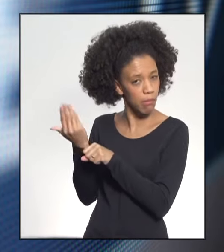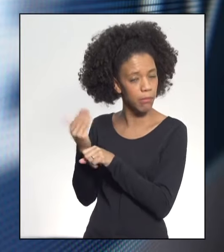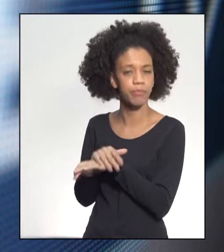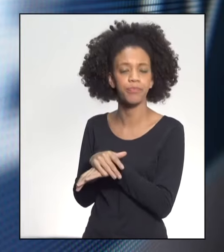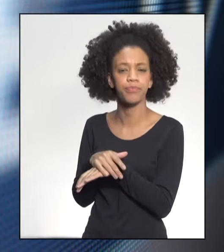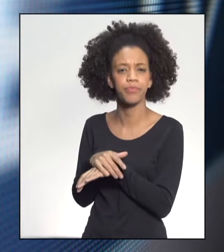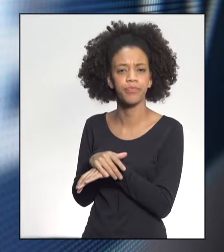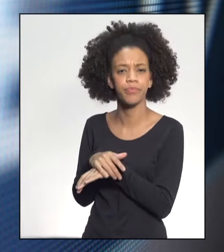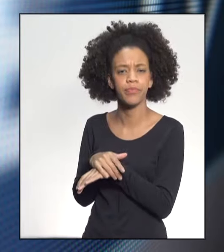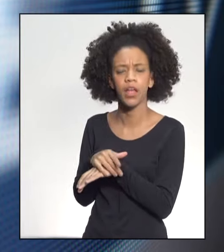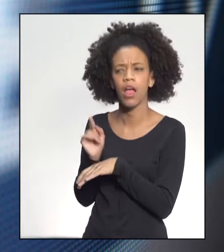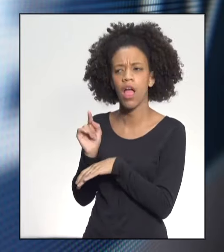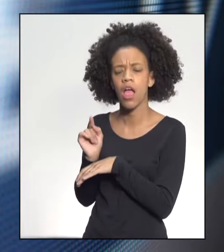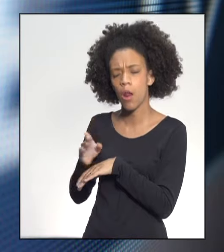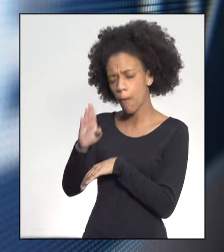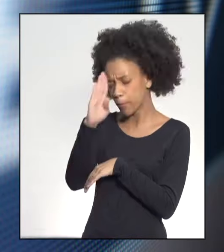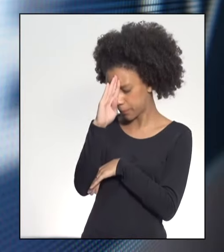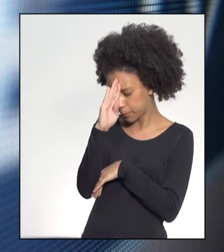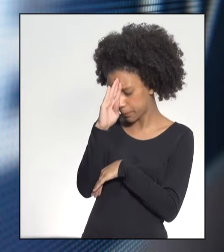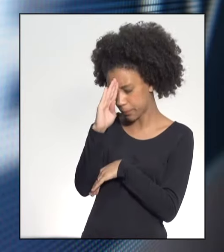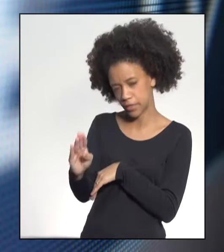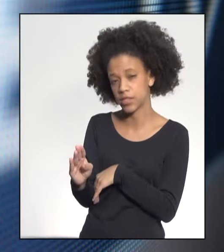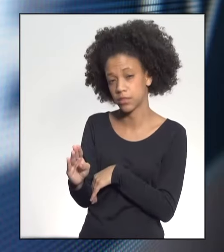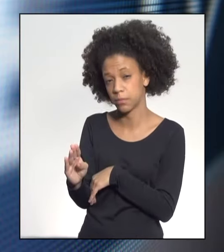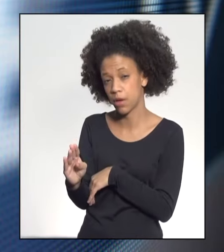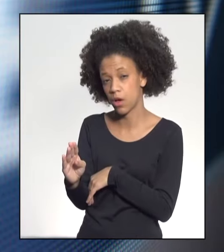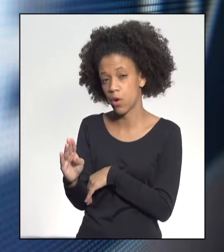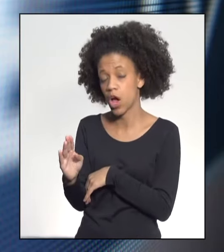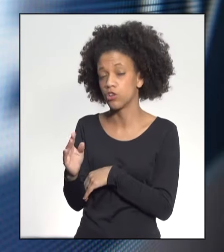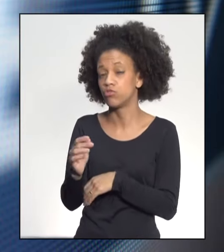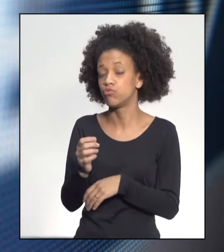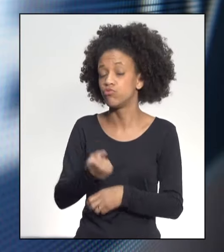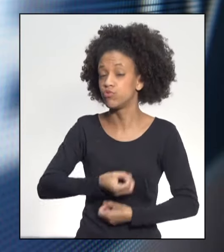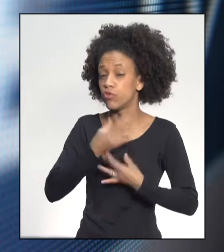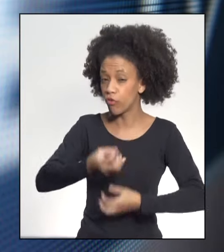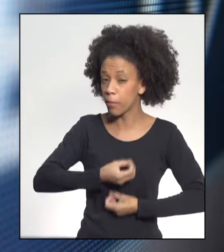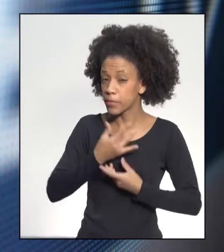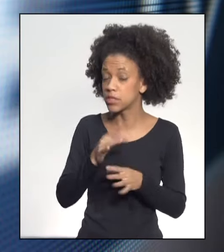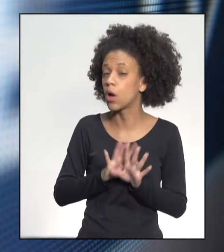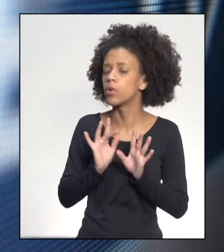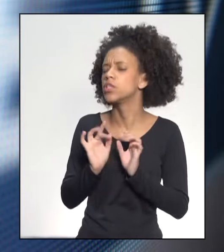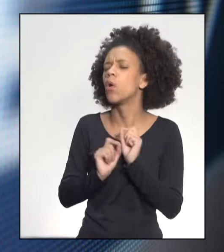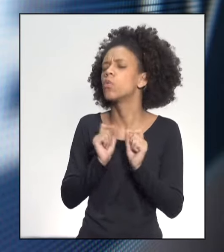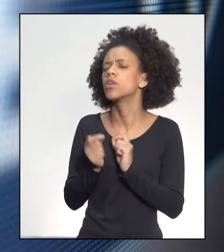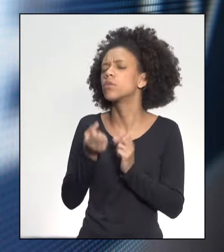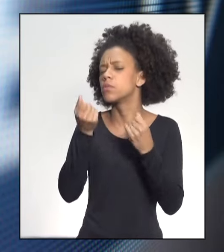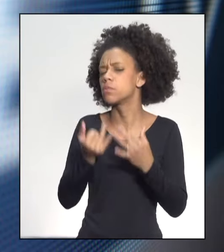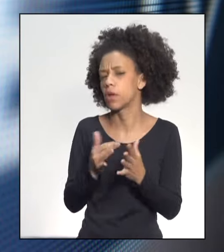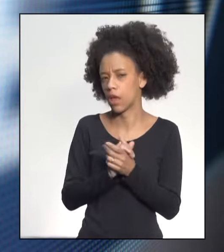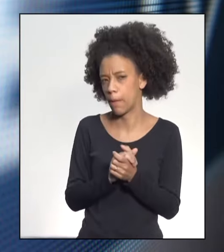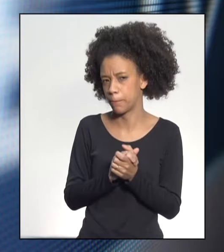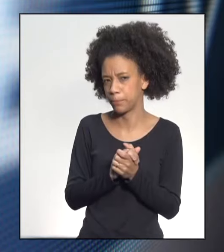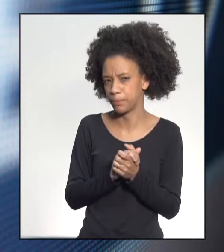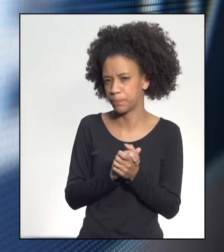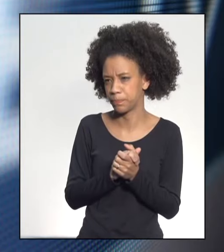eram os principais veículos de informação. Então, o que a gente pode falar aqui? Eram